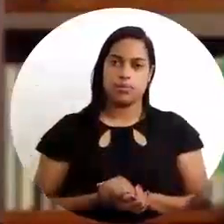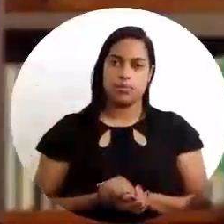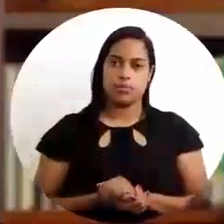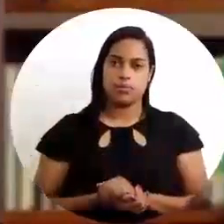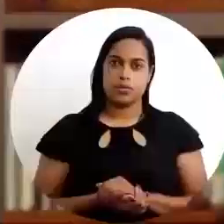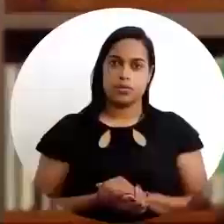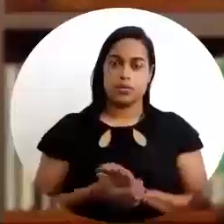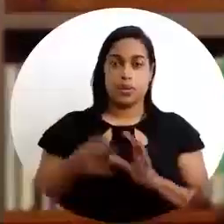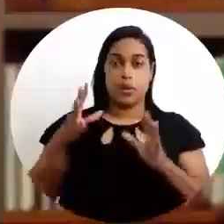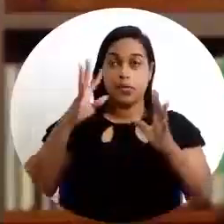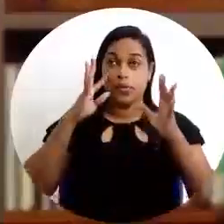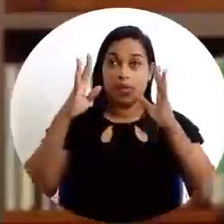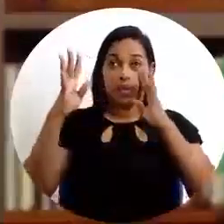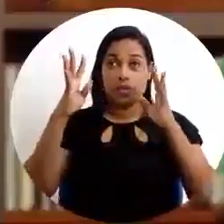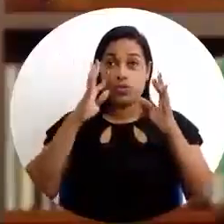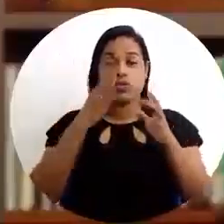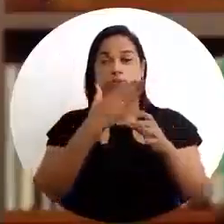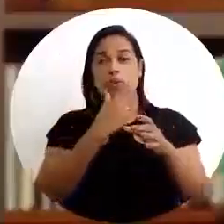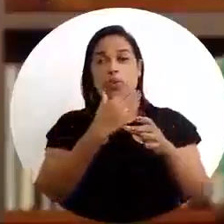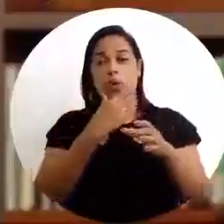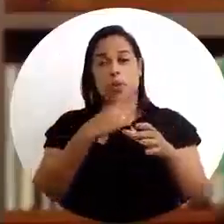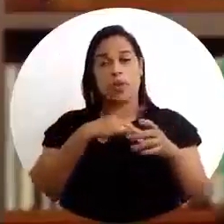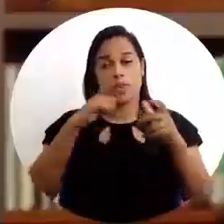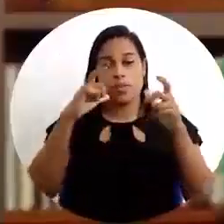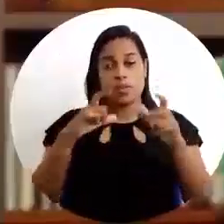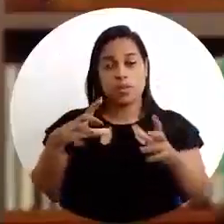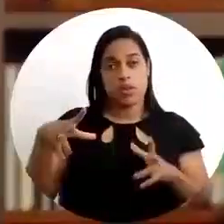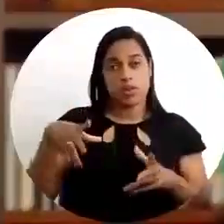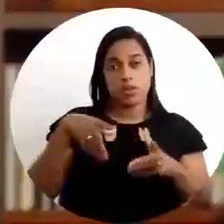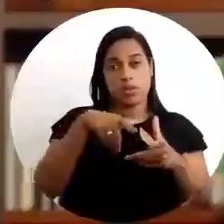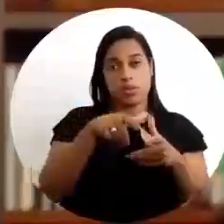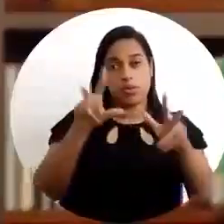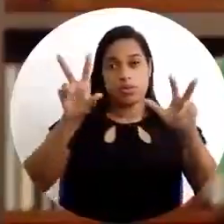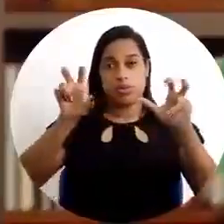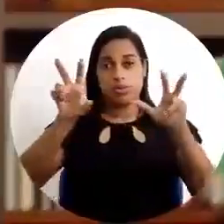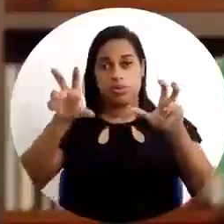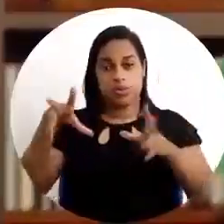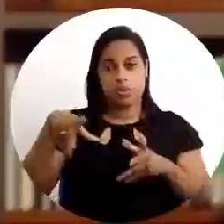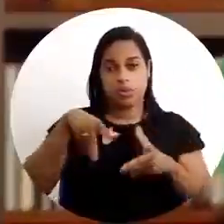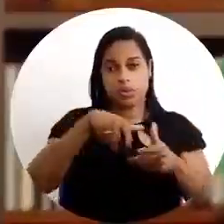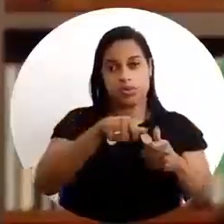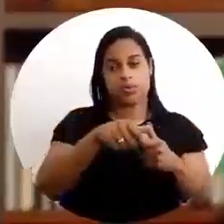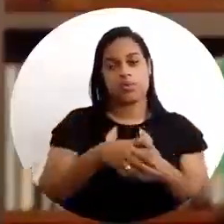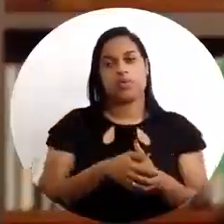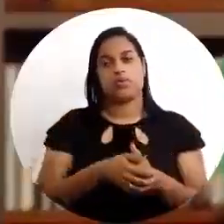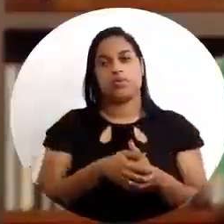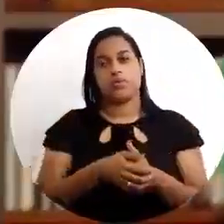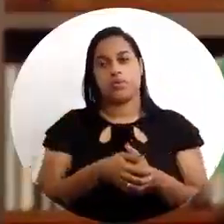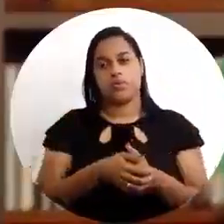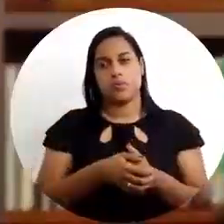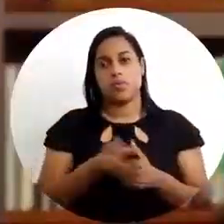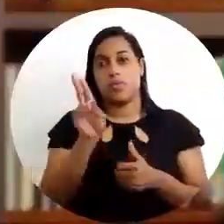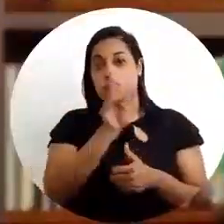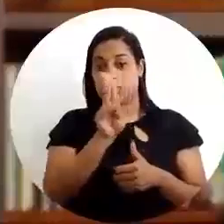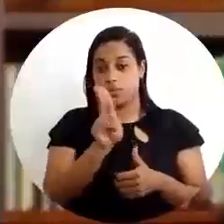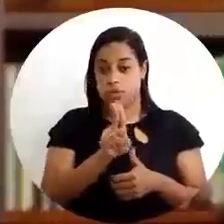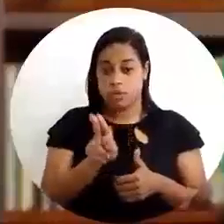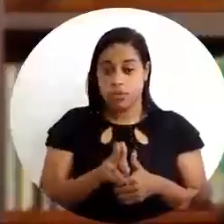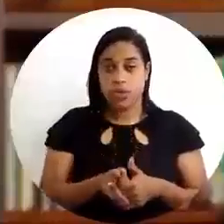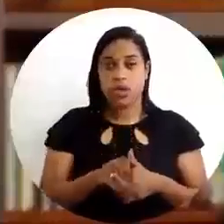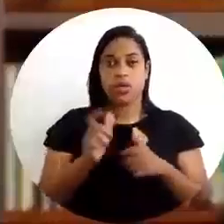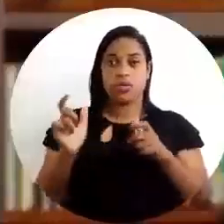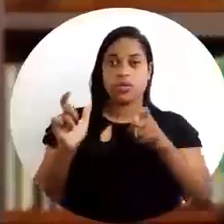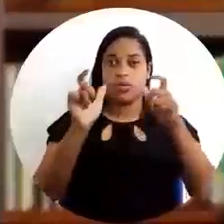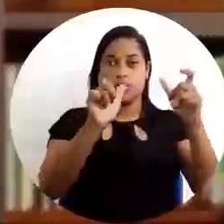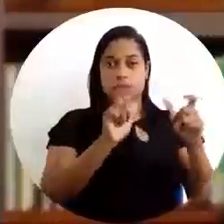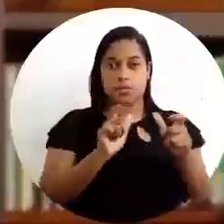no mundo filosófico, o homem tem o seu lugar no mundo, os assuntos, as coisas têm o seu lugar no mundo. Depois que elas são nomeadas, elas ganham o seu